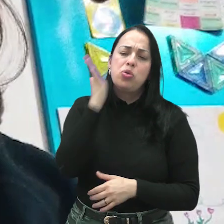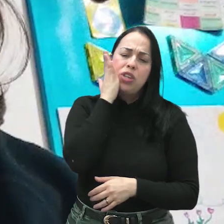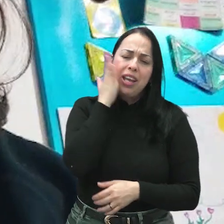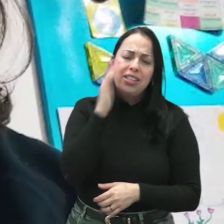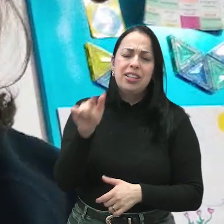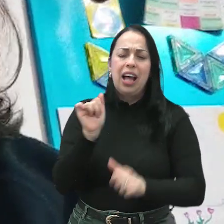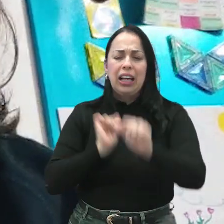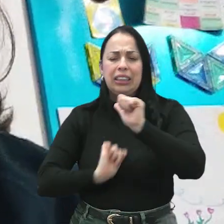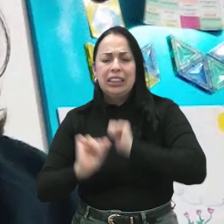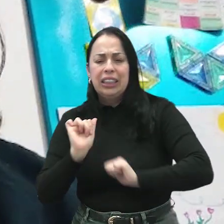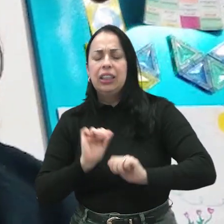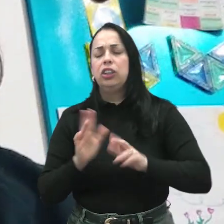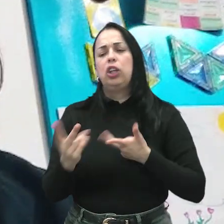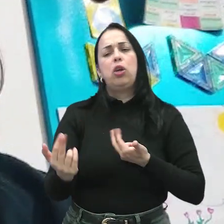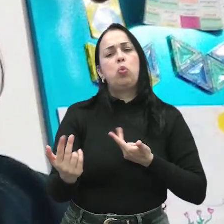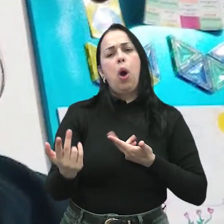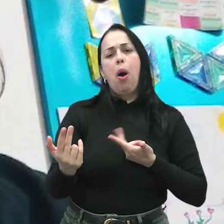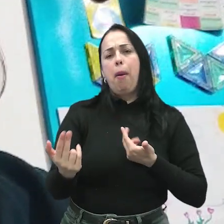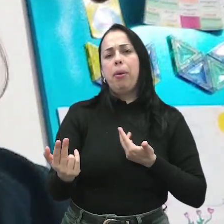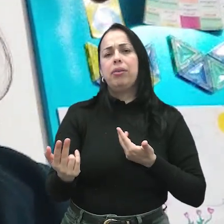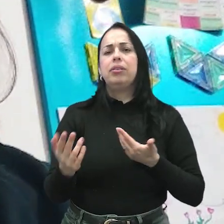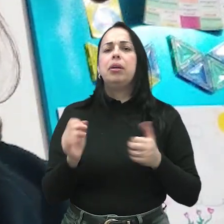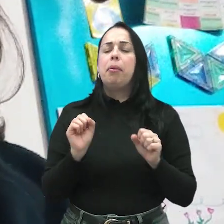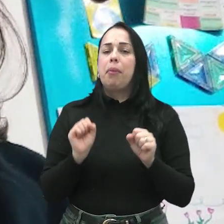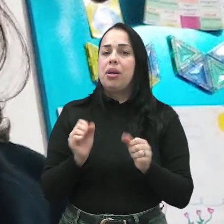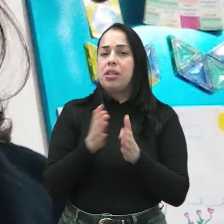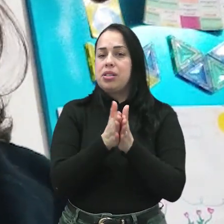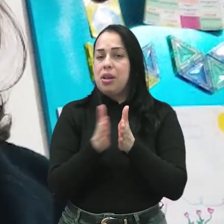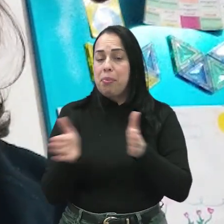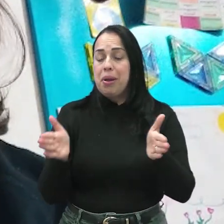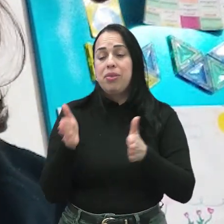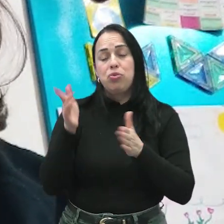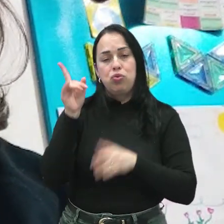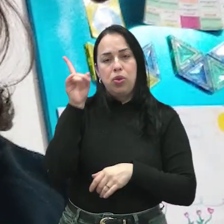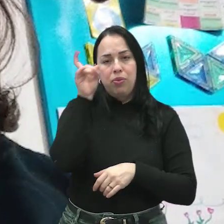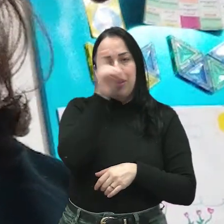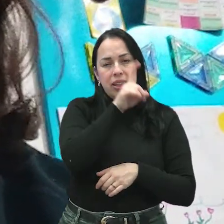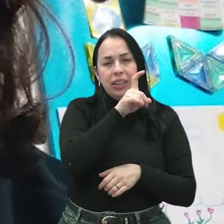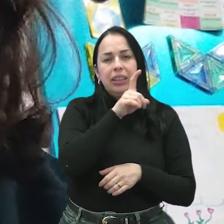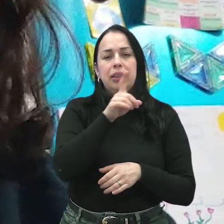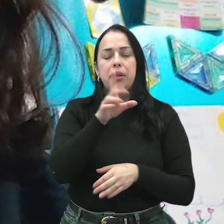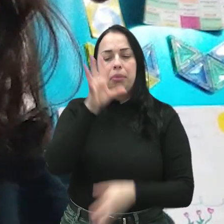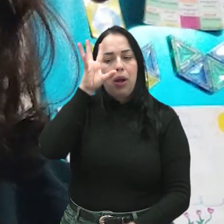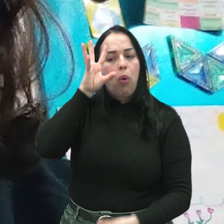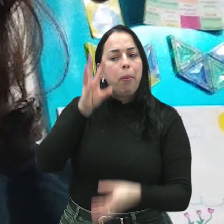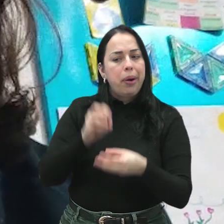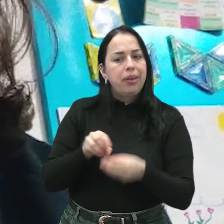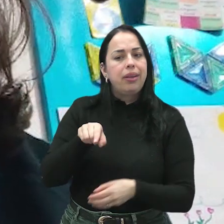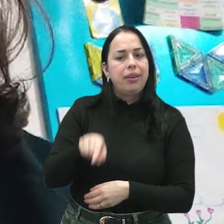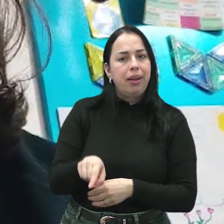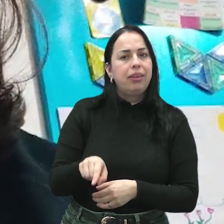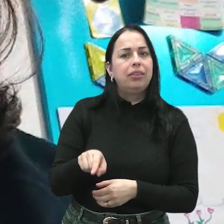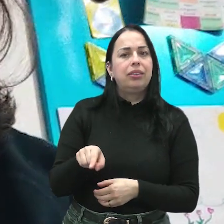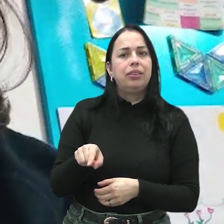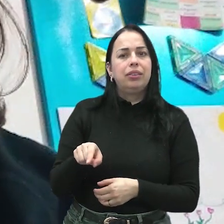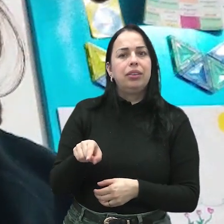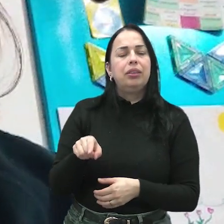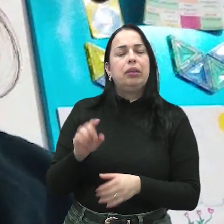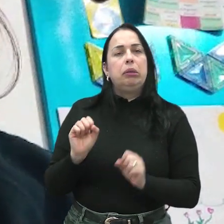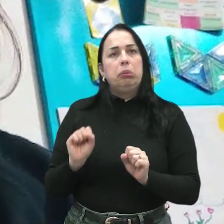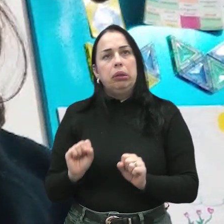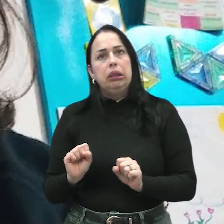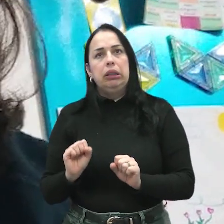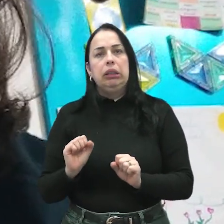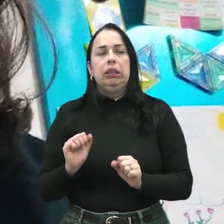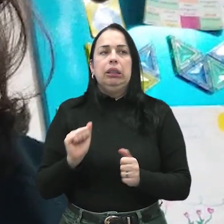você está passando, também já passei por isso. Pode ser um período difícil, né? Então entender que essa criança ela pode ter